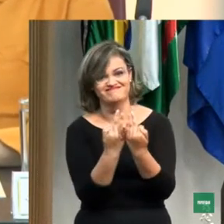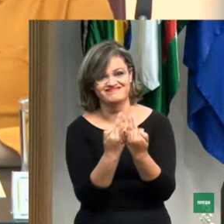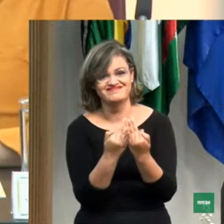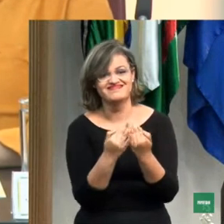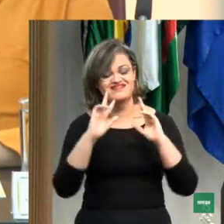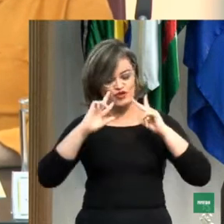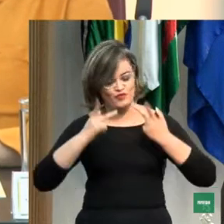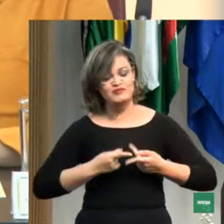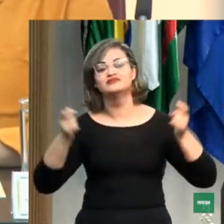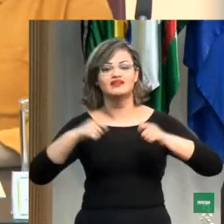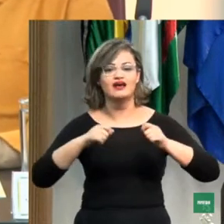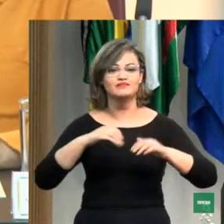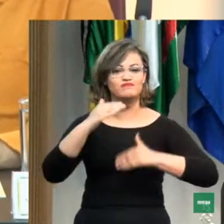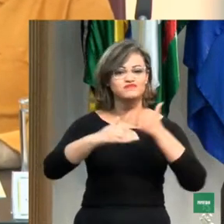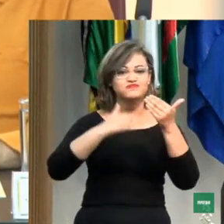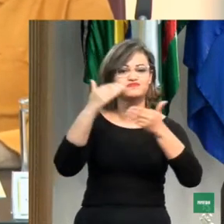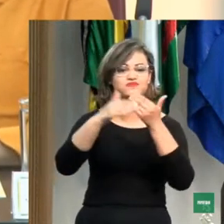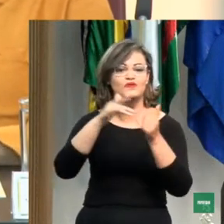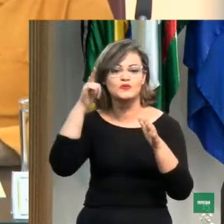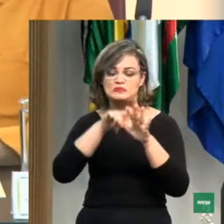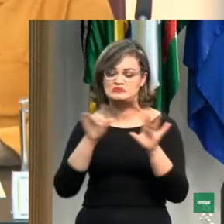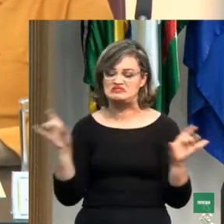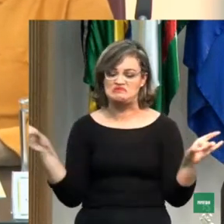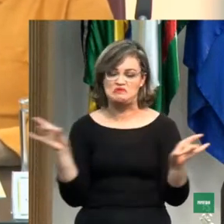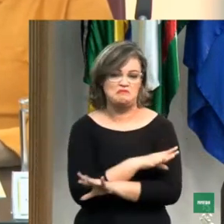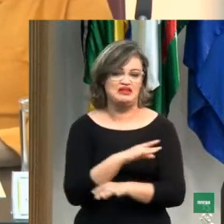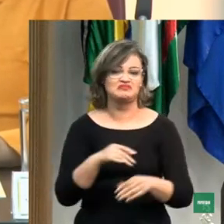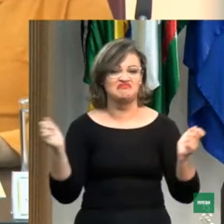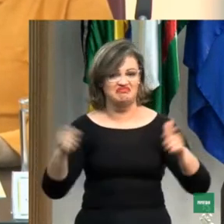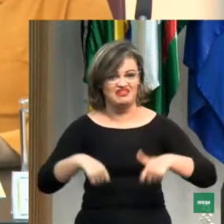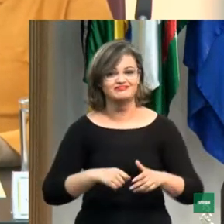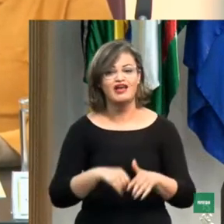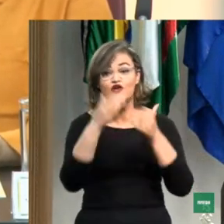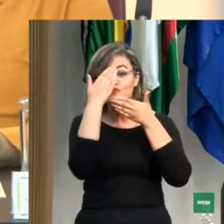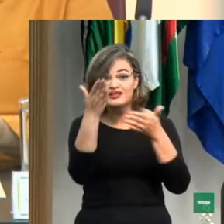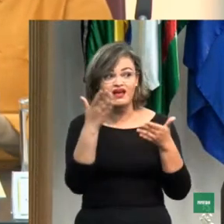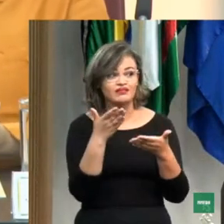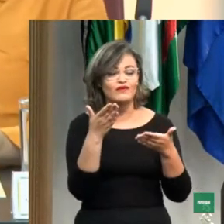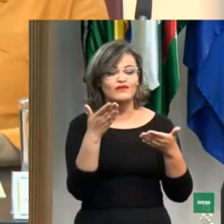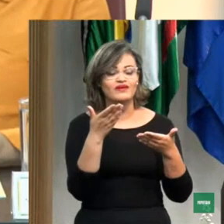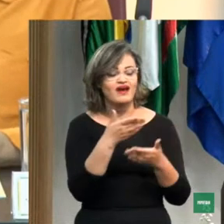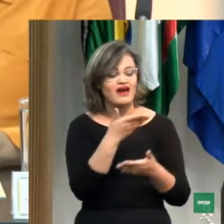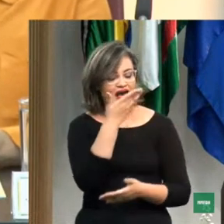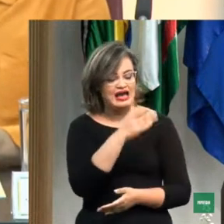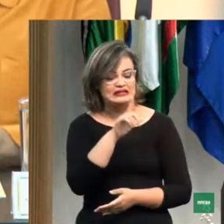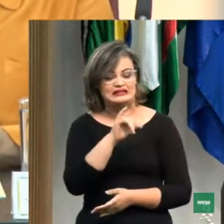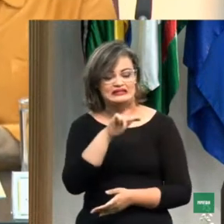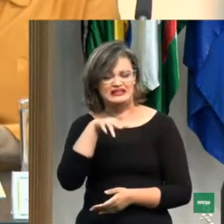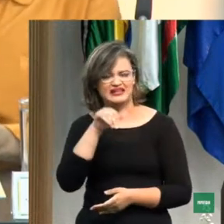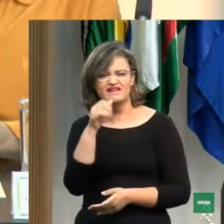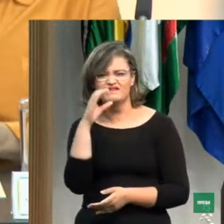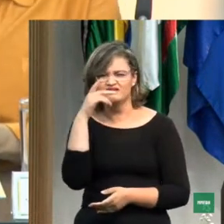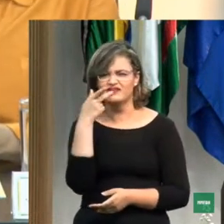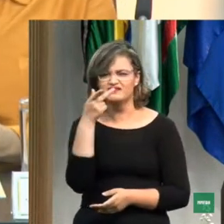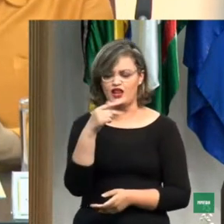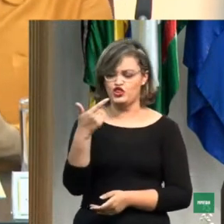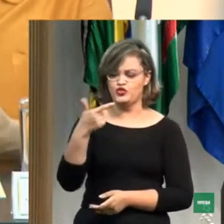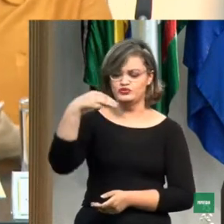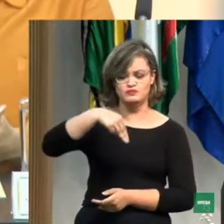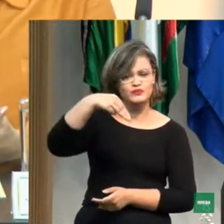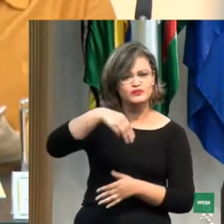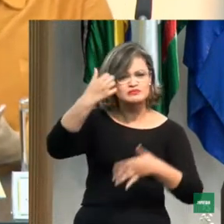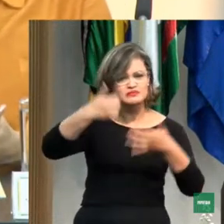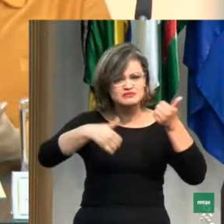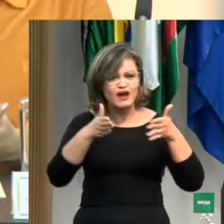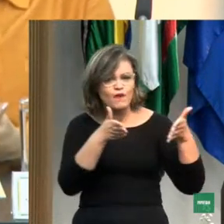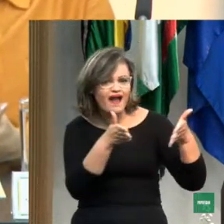à sua plena realização. Eu agradeço muito. A Lilian vai falar 2 minutos só para explicar a trajetória do